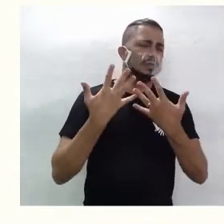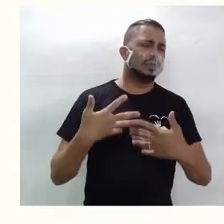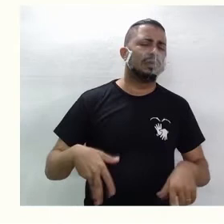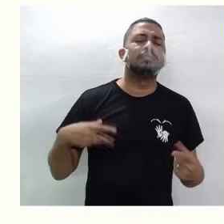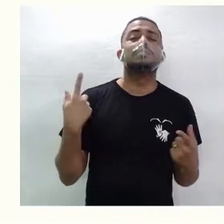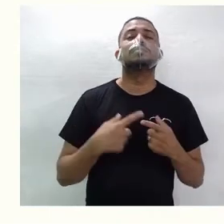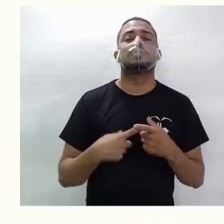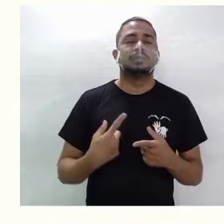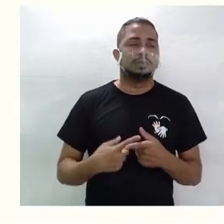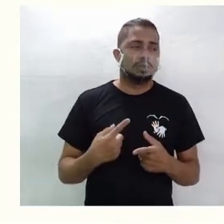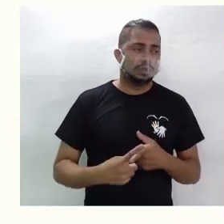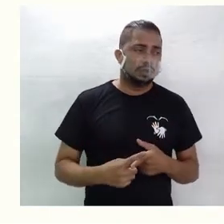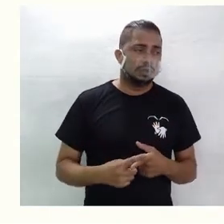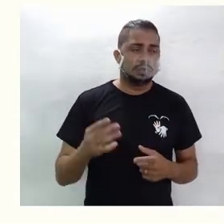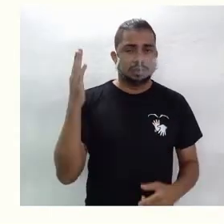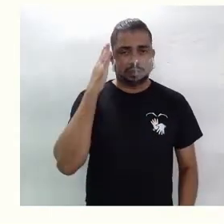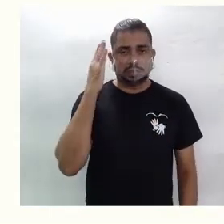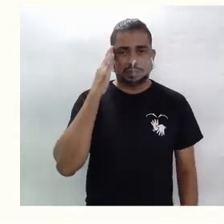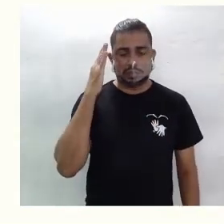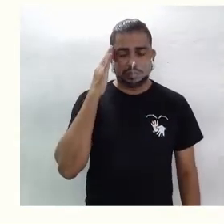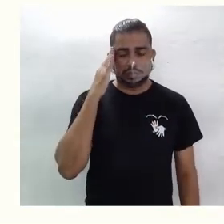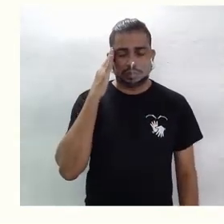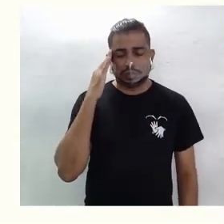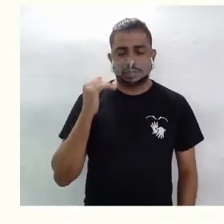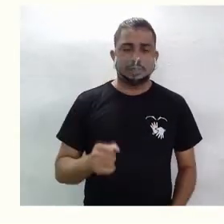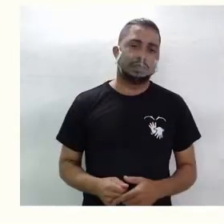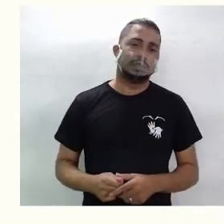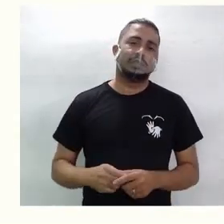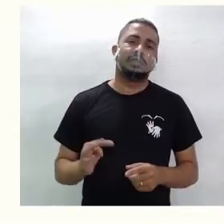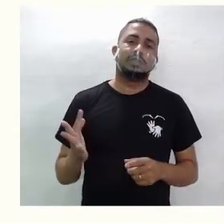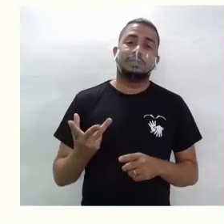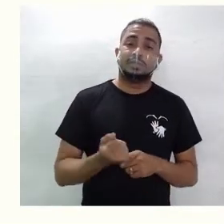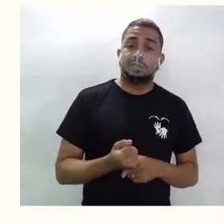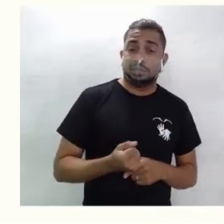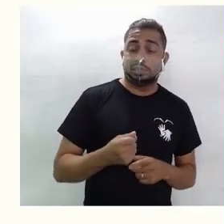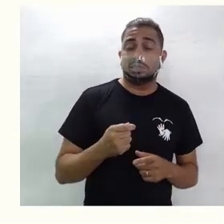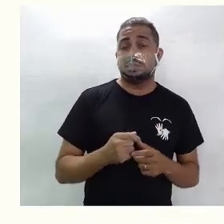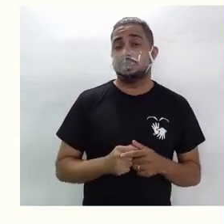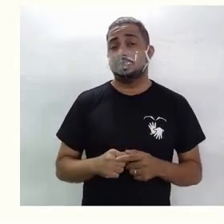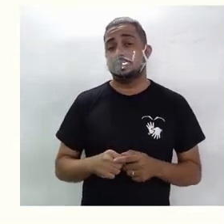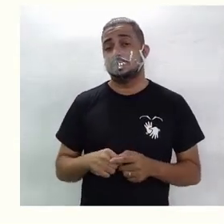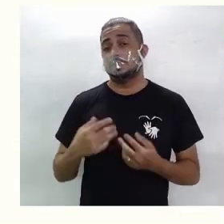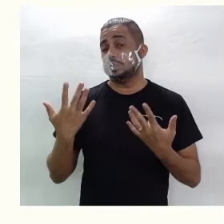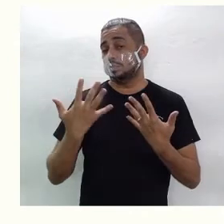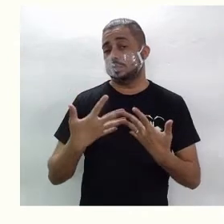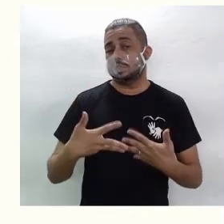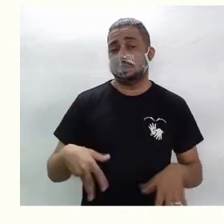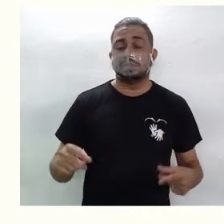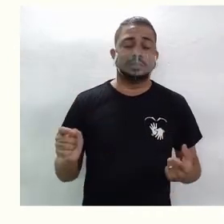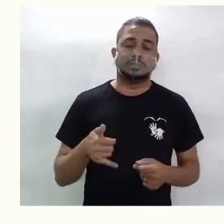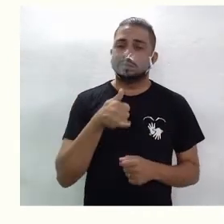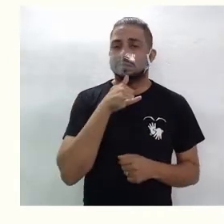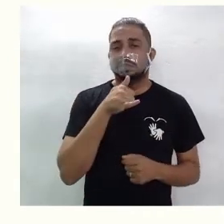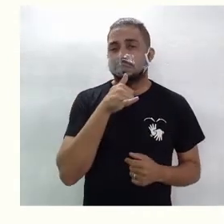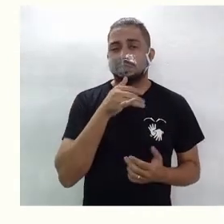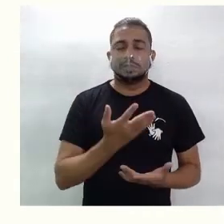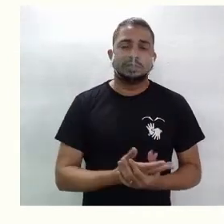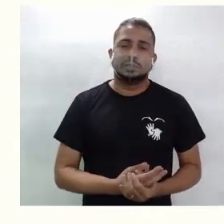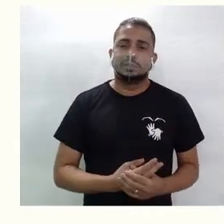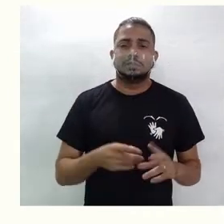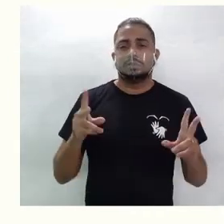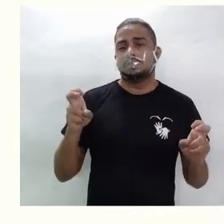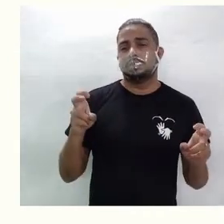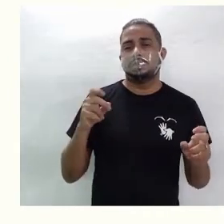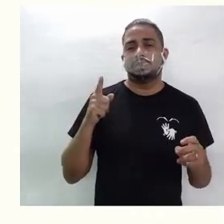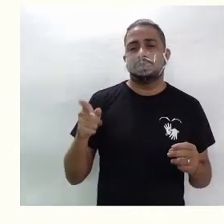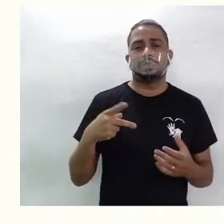físico-naturais? Nós vamos entender aí, né, as questões físicas do Brasil, as questões naturais. Por exemplo, o título desse